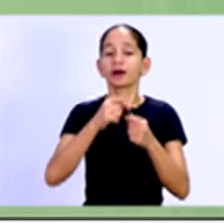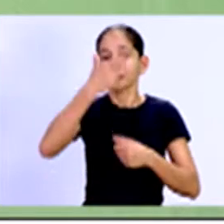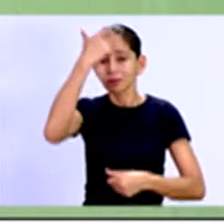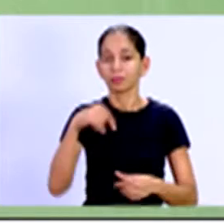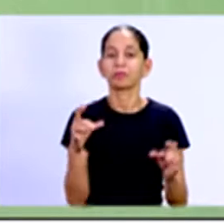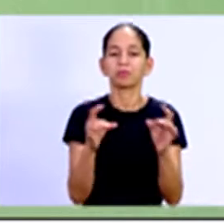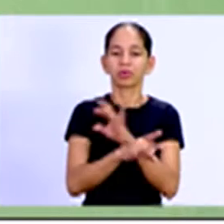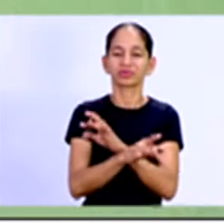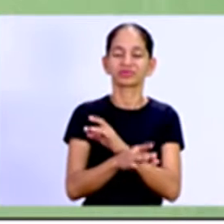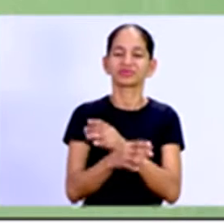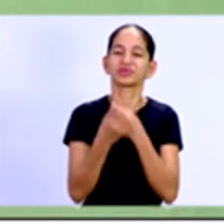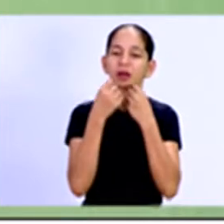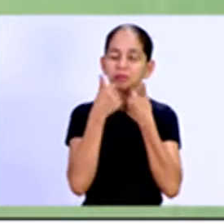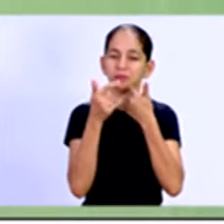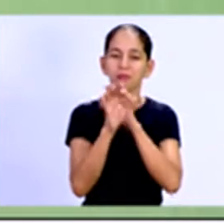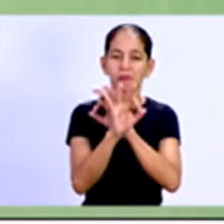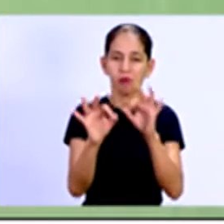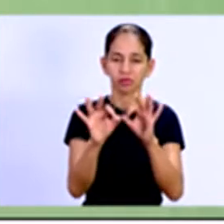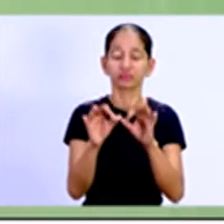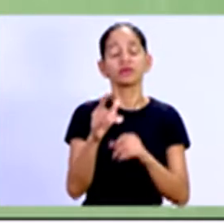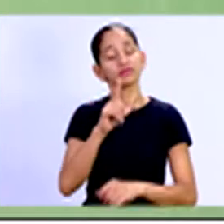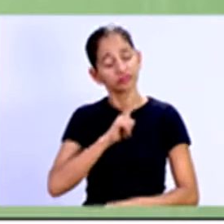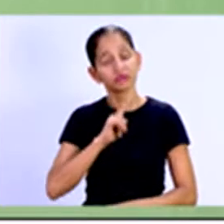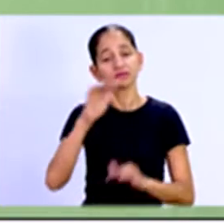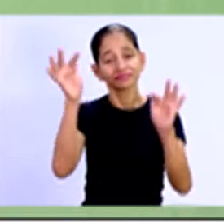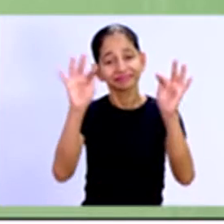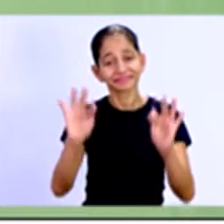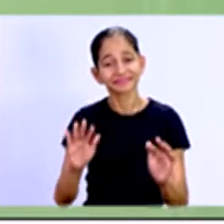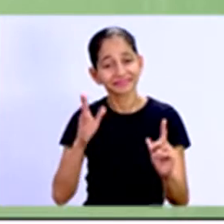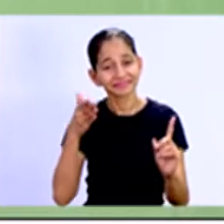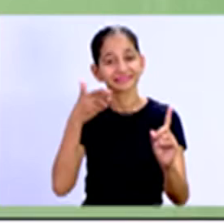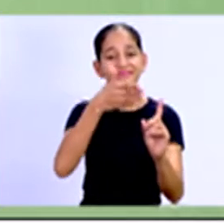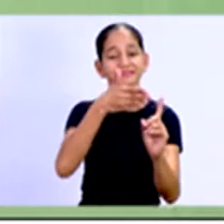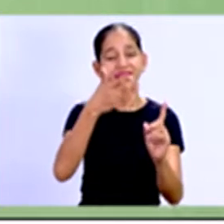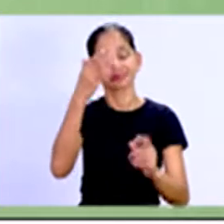tenha um conceito de virtude e um conceito de felicidade afim.